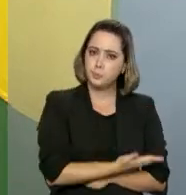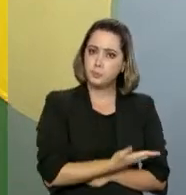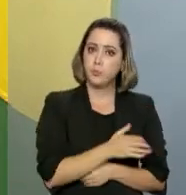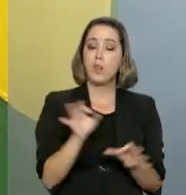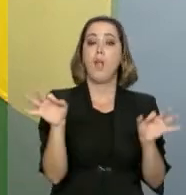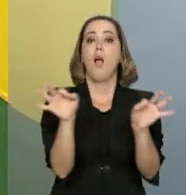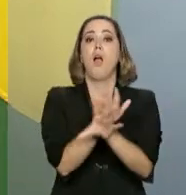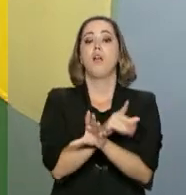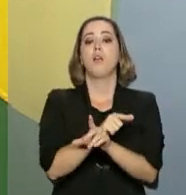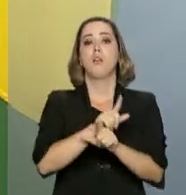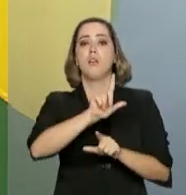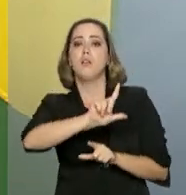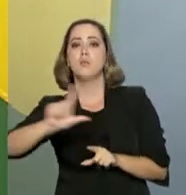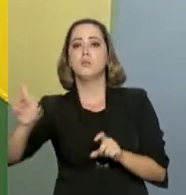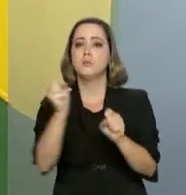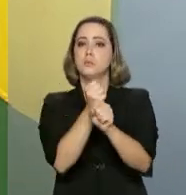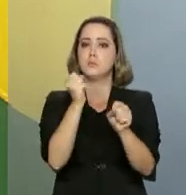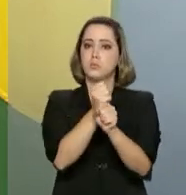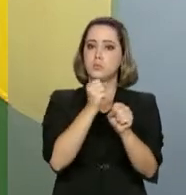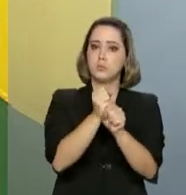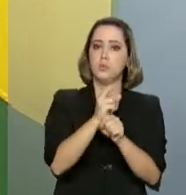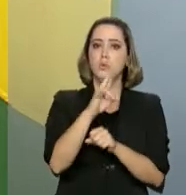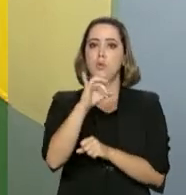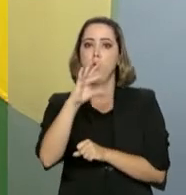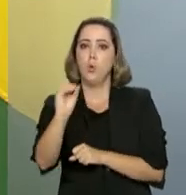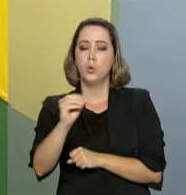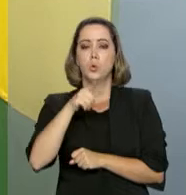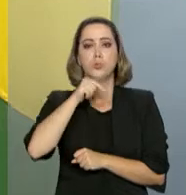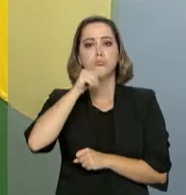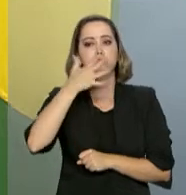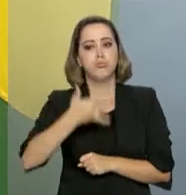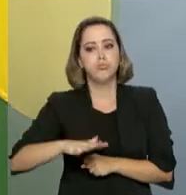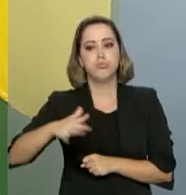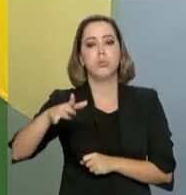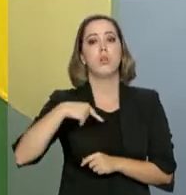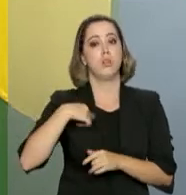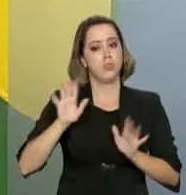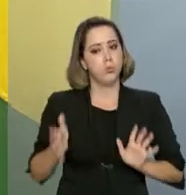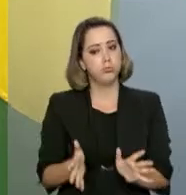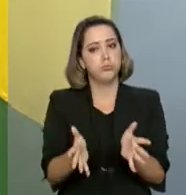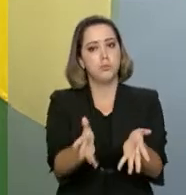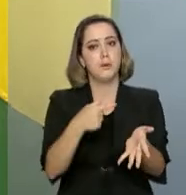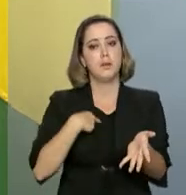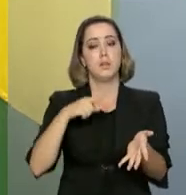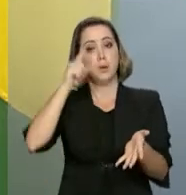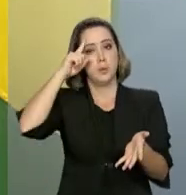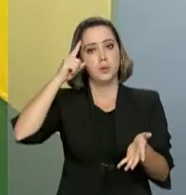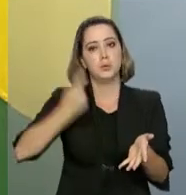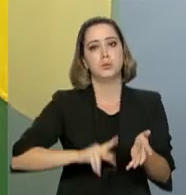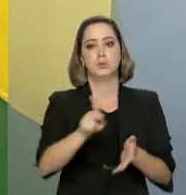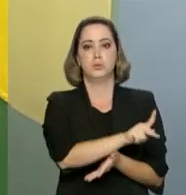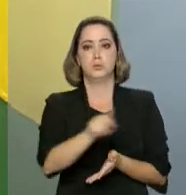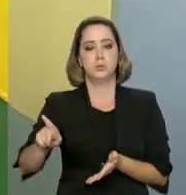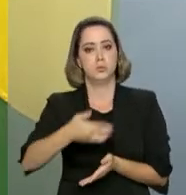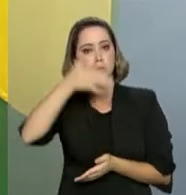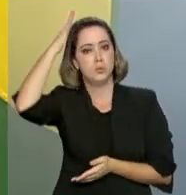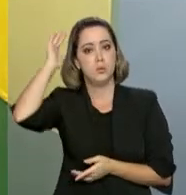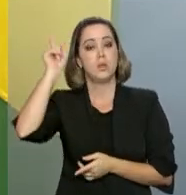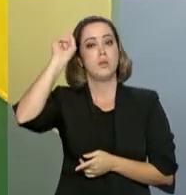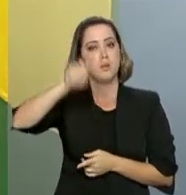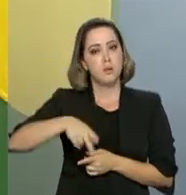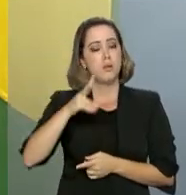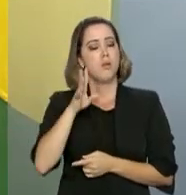Eixo Leste, obra do Projeto São Francisco, que foi acelerada por determinação do presidente da República, é mais